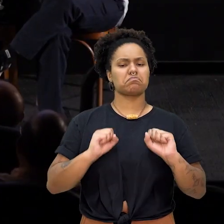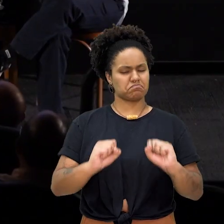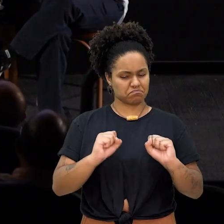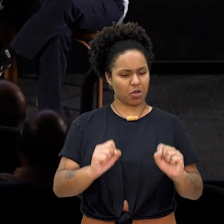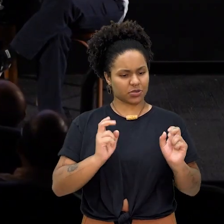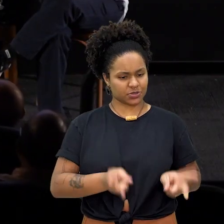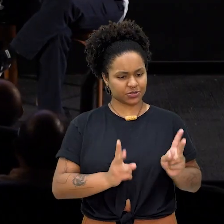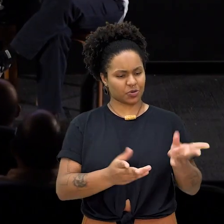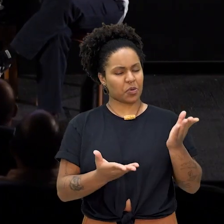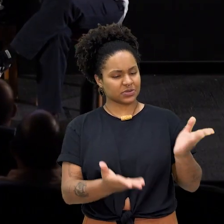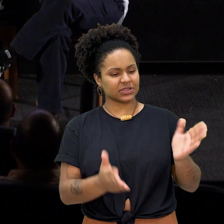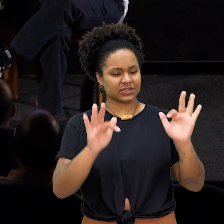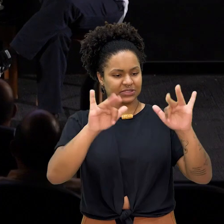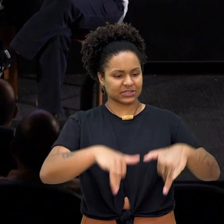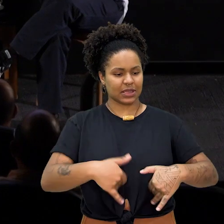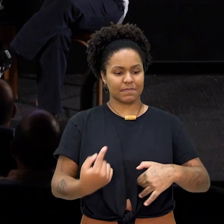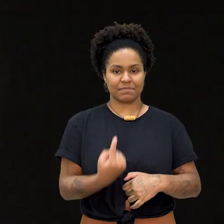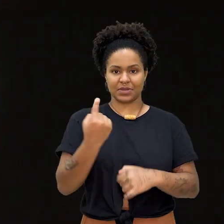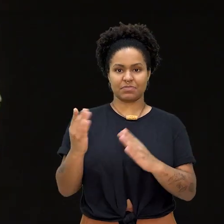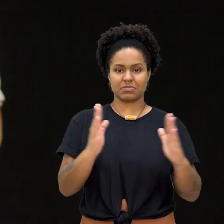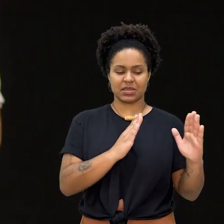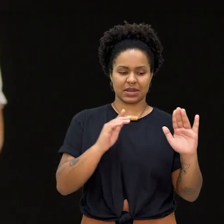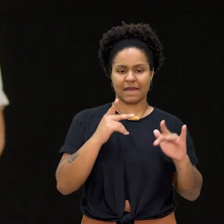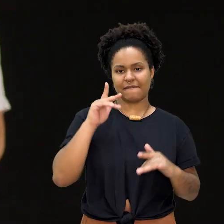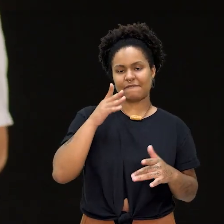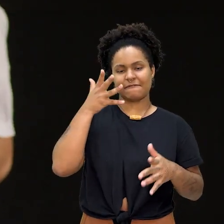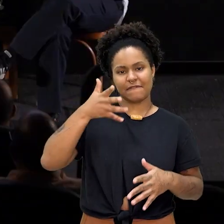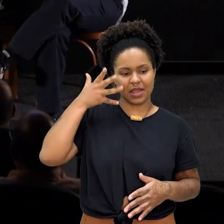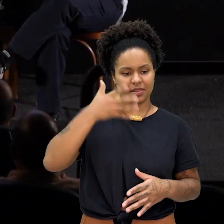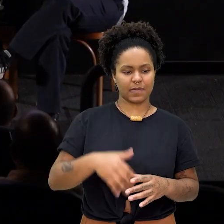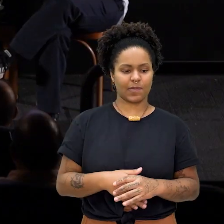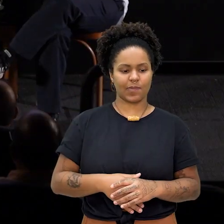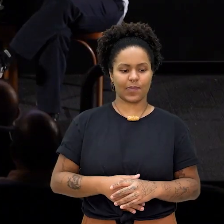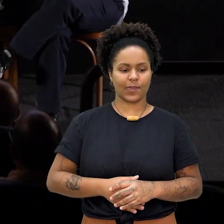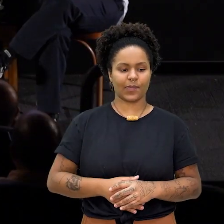Mas pode prosseguir aí para encerrar essa sua primeira intervenção, por favor.